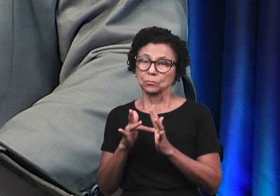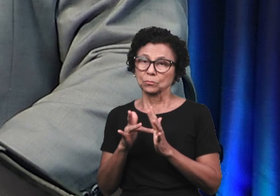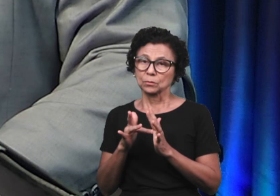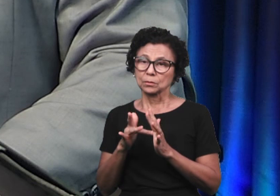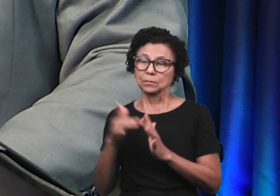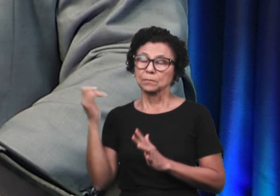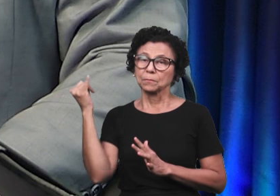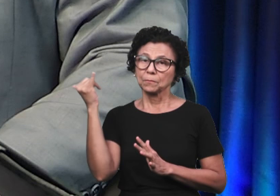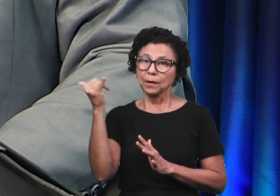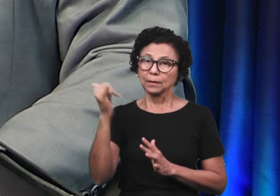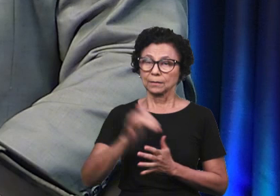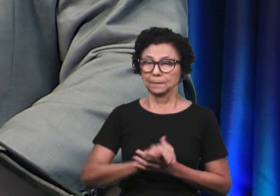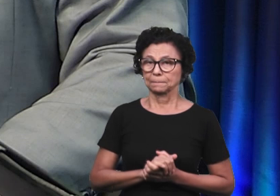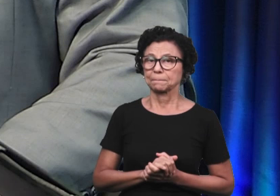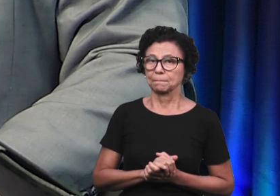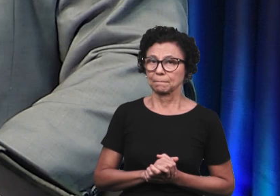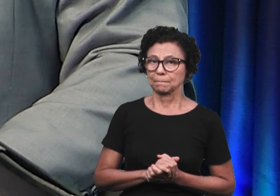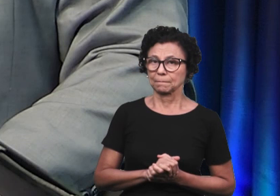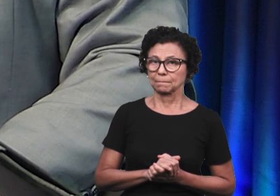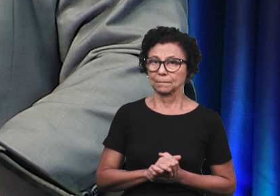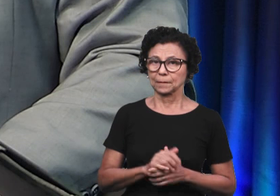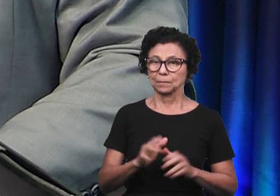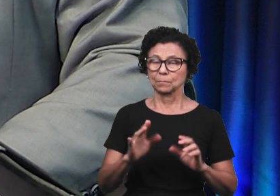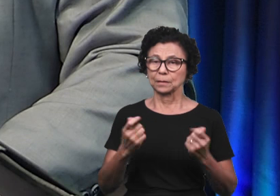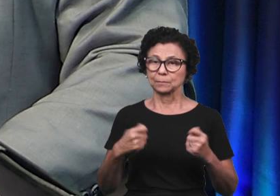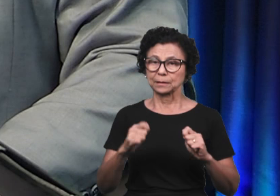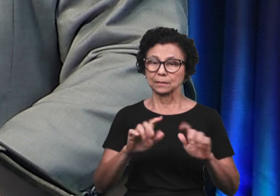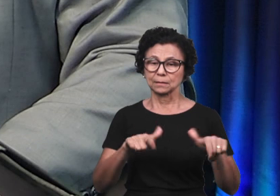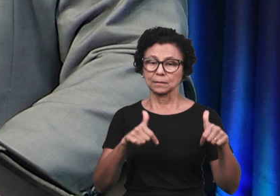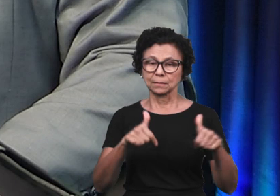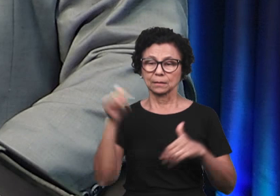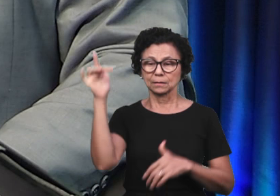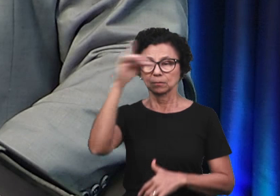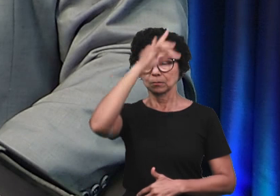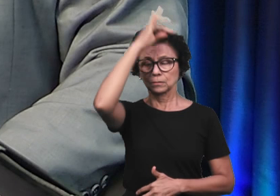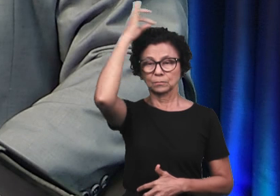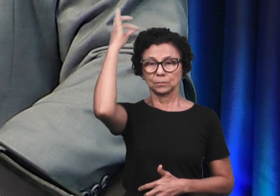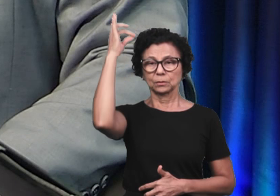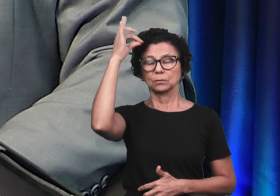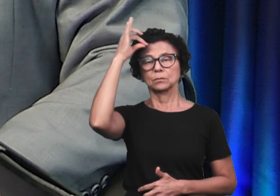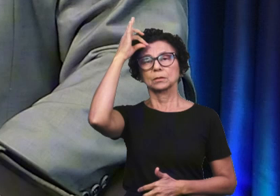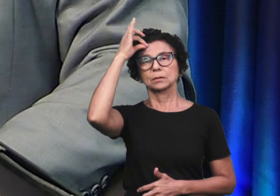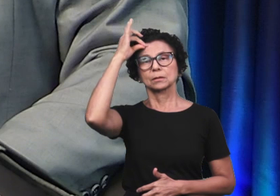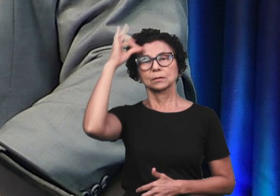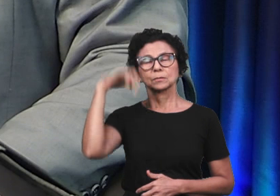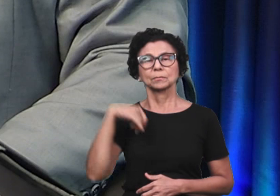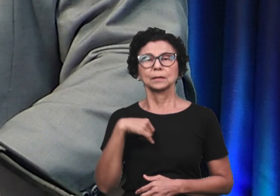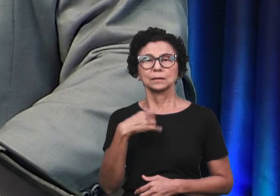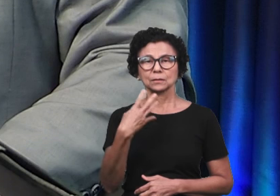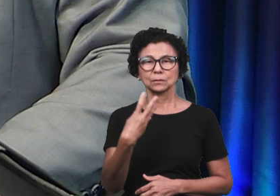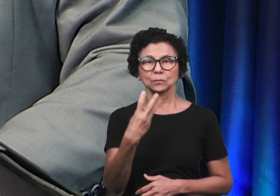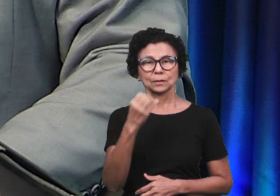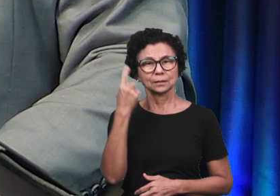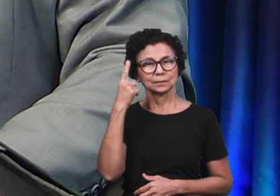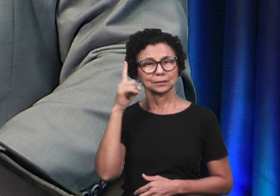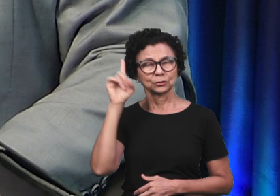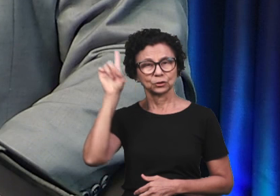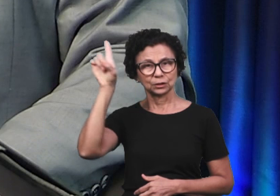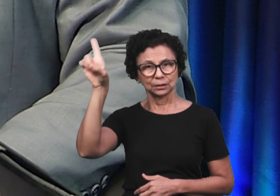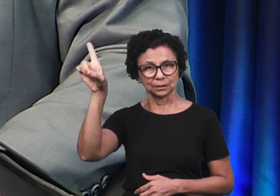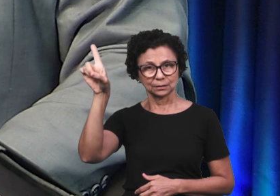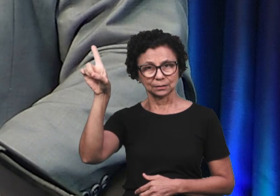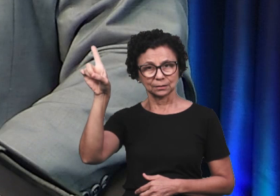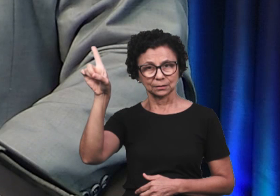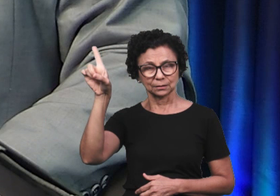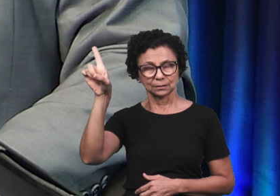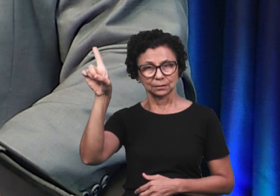Espírito Santo, não é? Mas no período que ele esteve conosco aqui, esses 40 dias